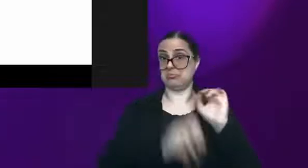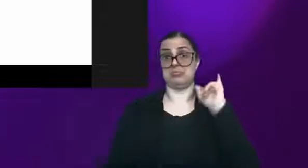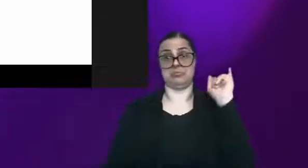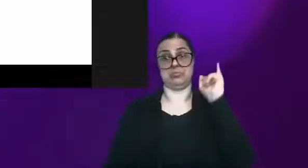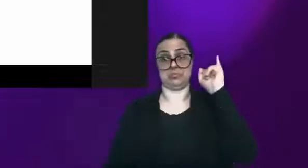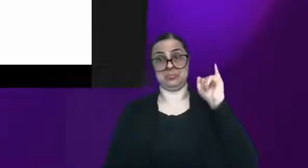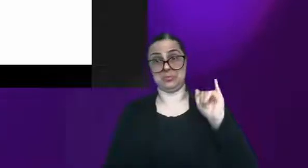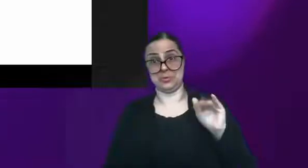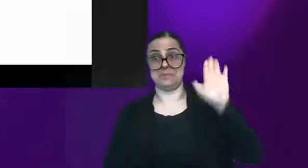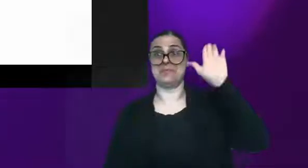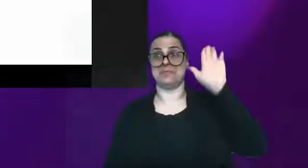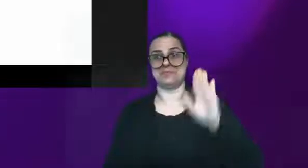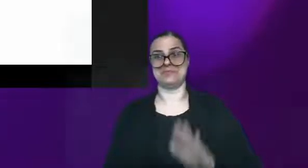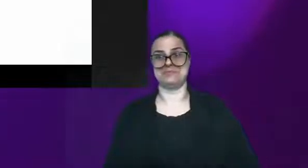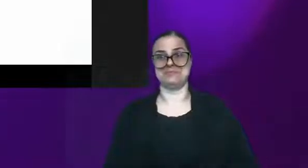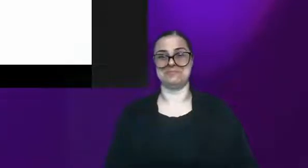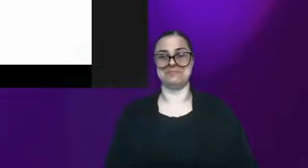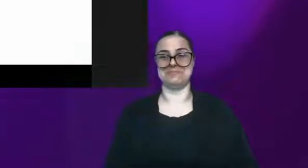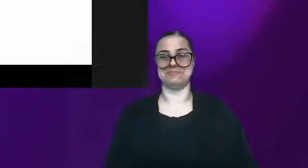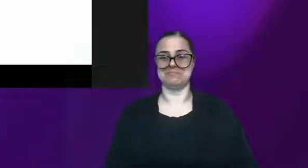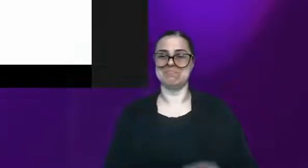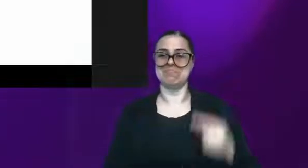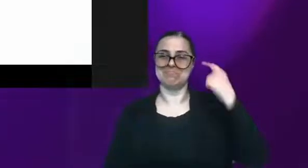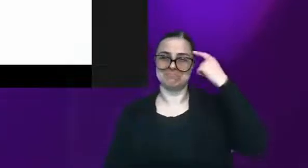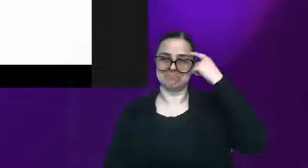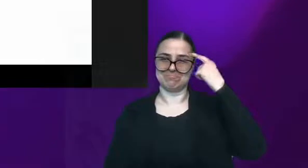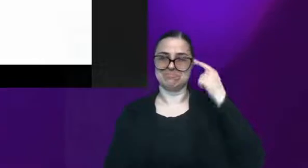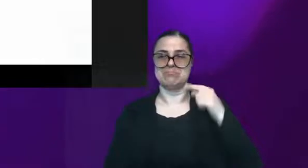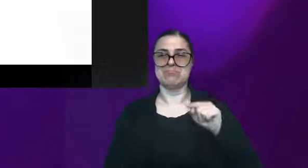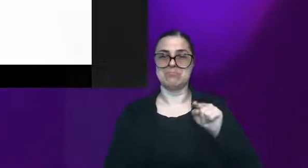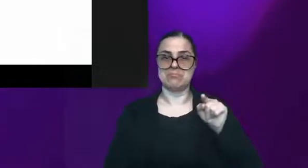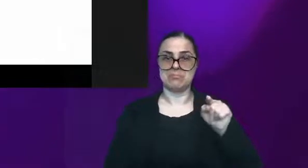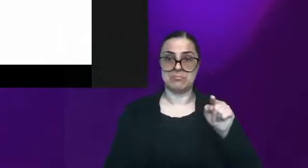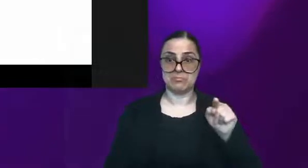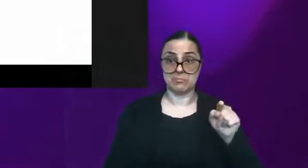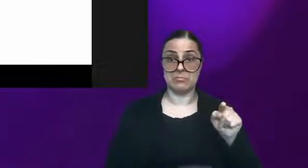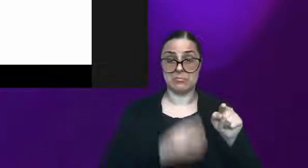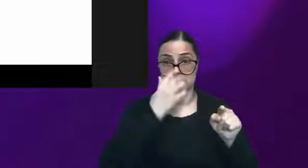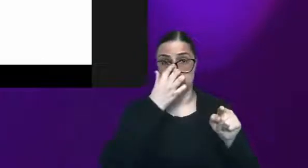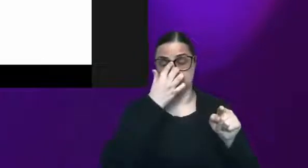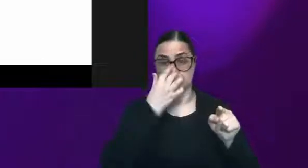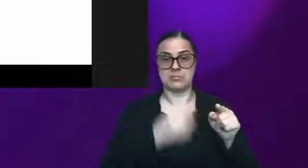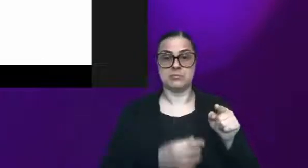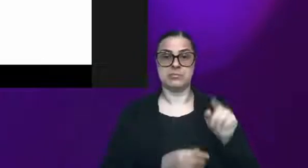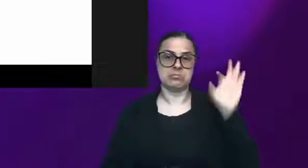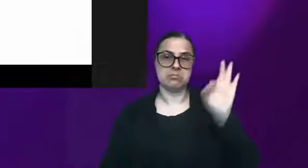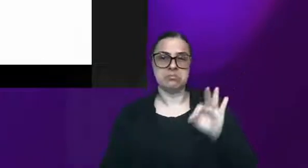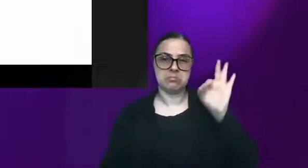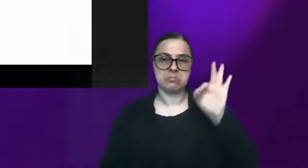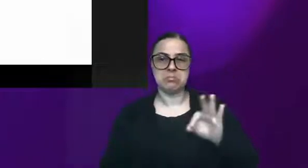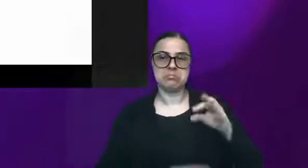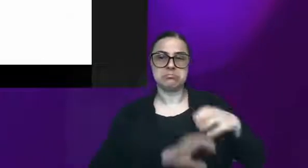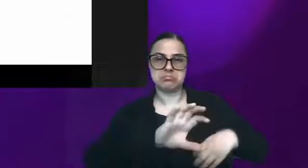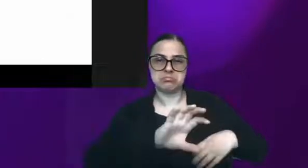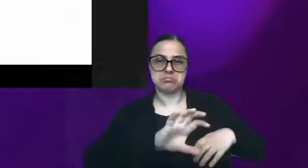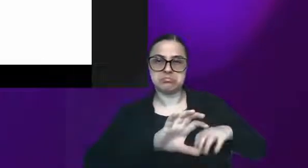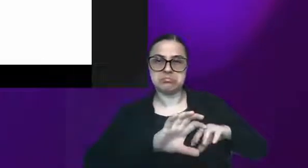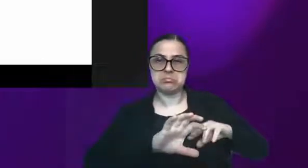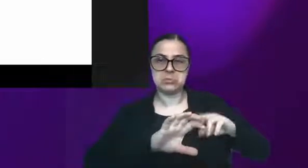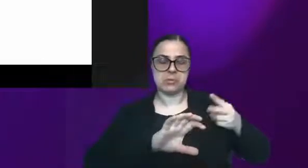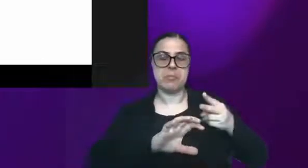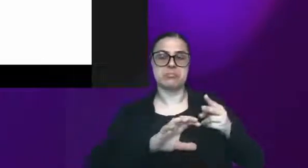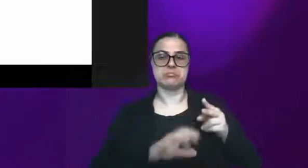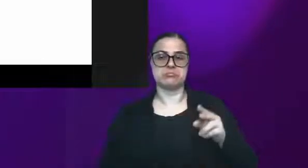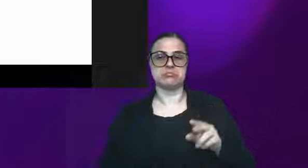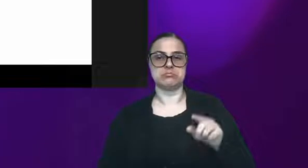poderia dizer que se nós olharmos, por exemplo, para a série da Associação Espanhola, a percentagem de doentes transplantados por colangiocarcinoma intrahepático que